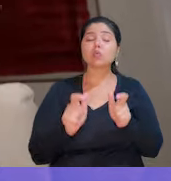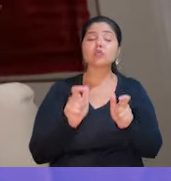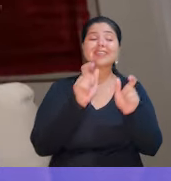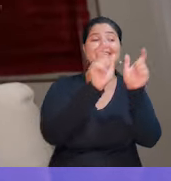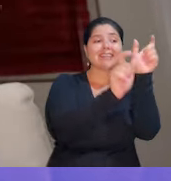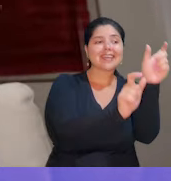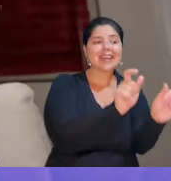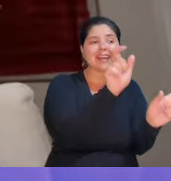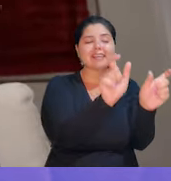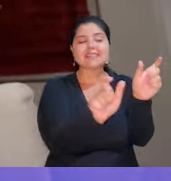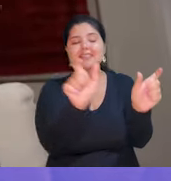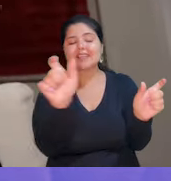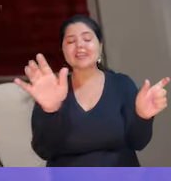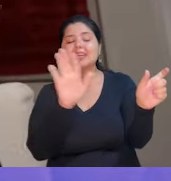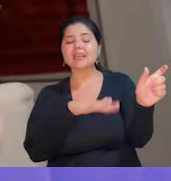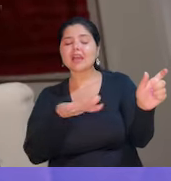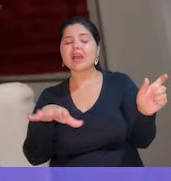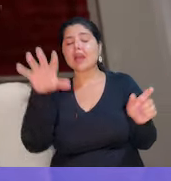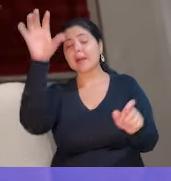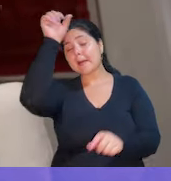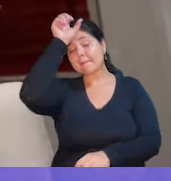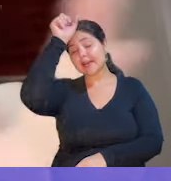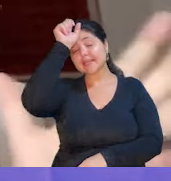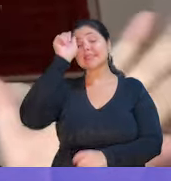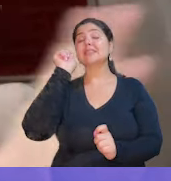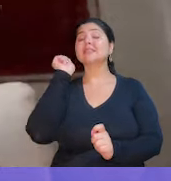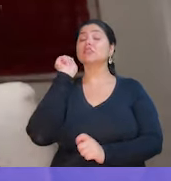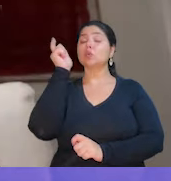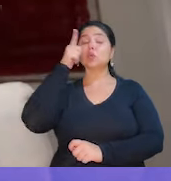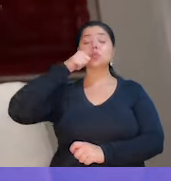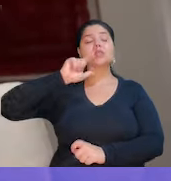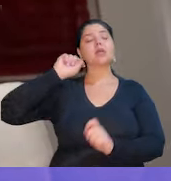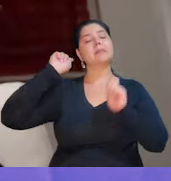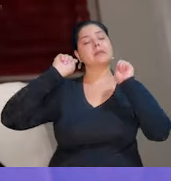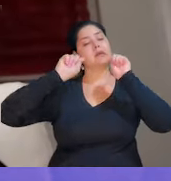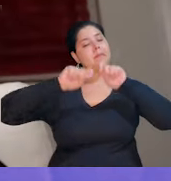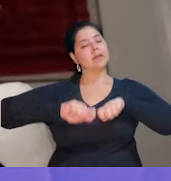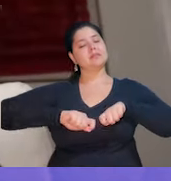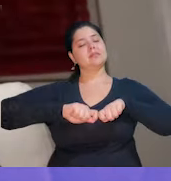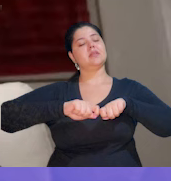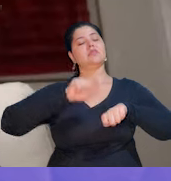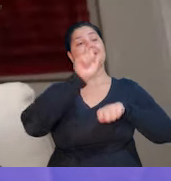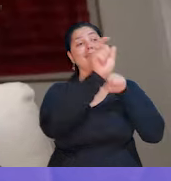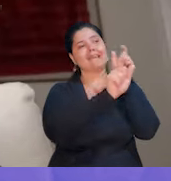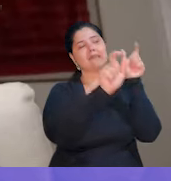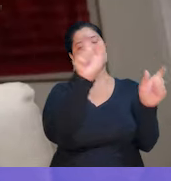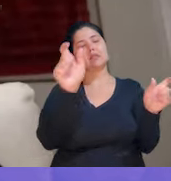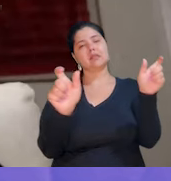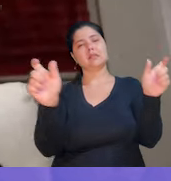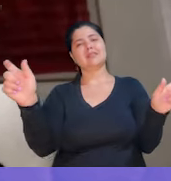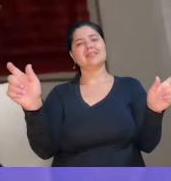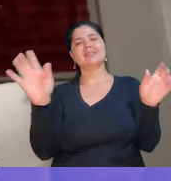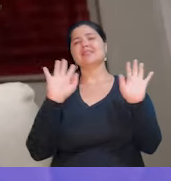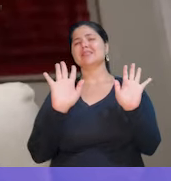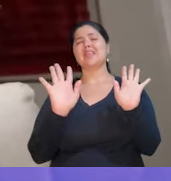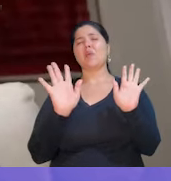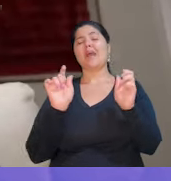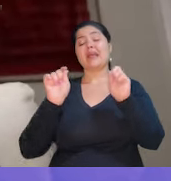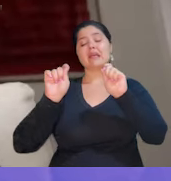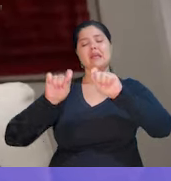anos tem as habilidades ou teve as habilidades que o